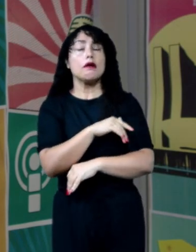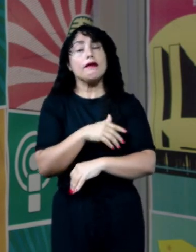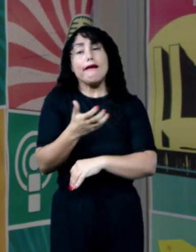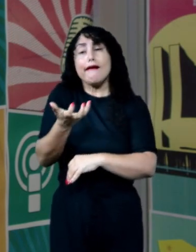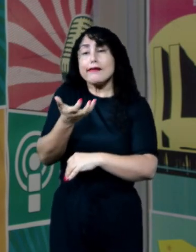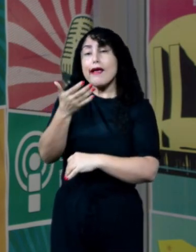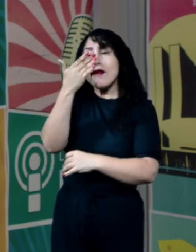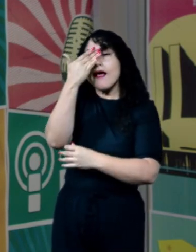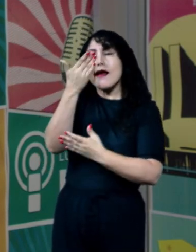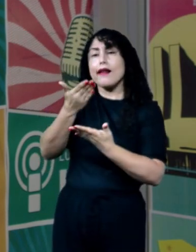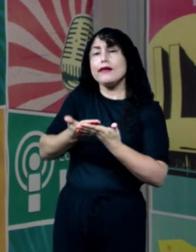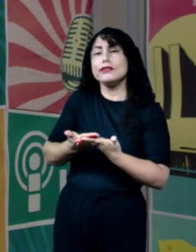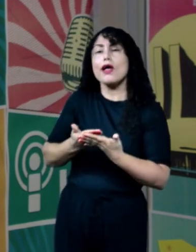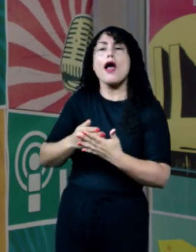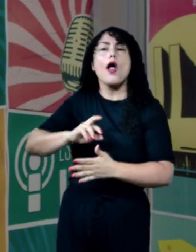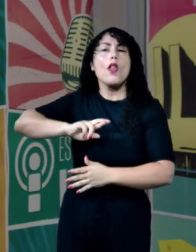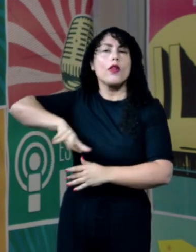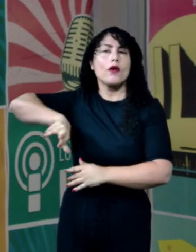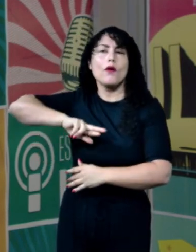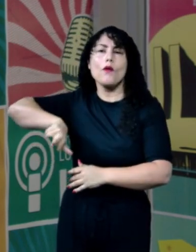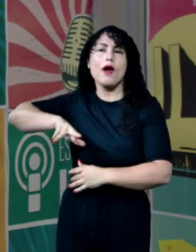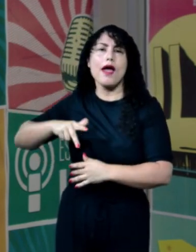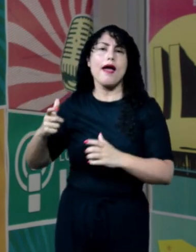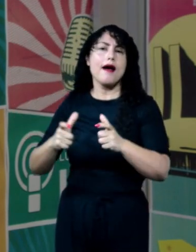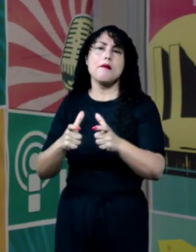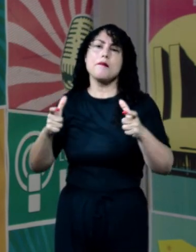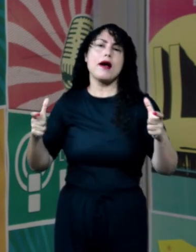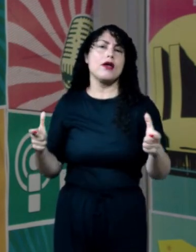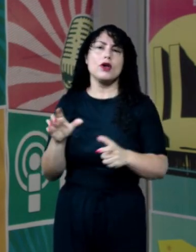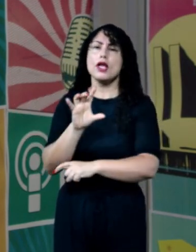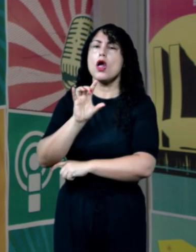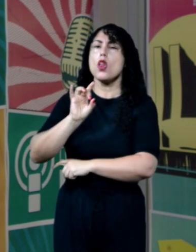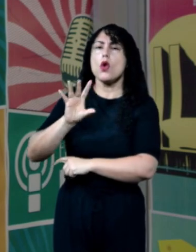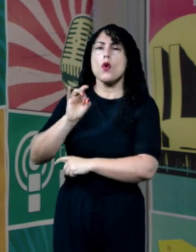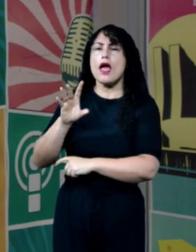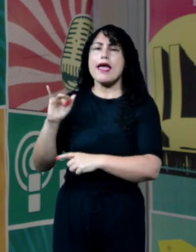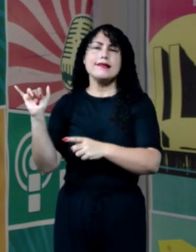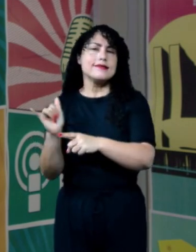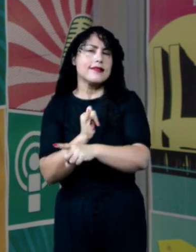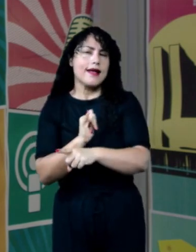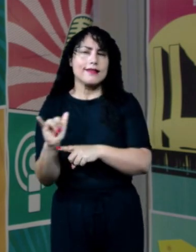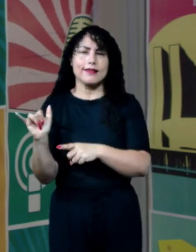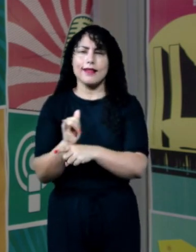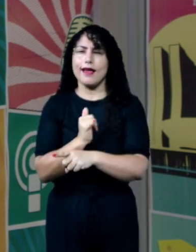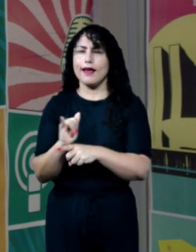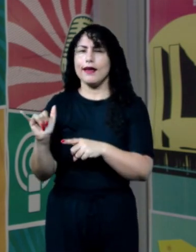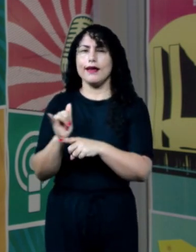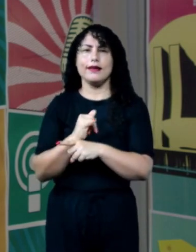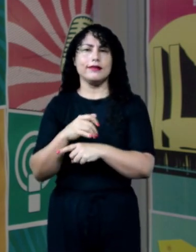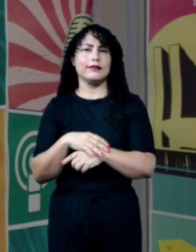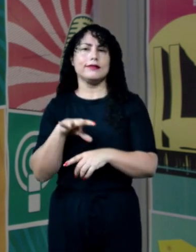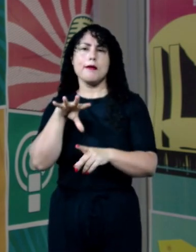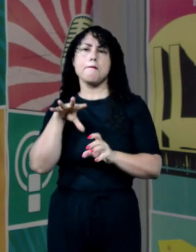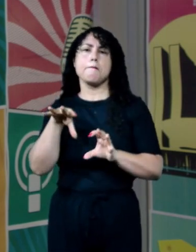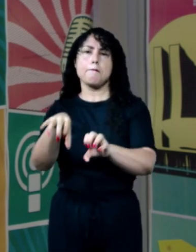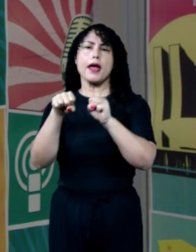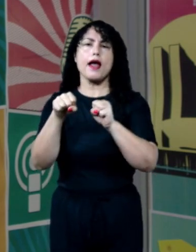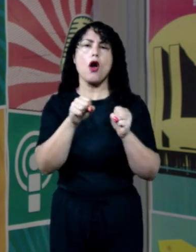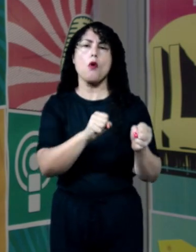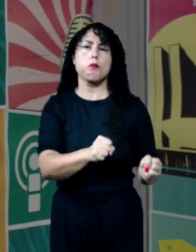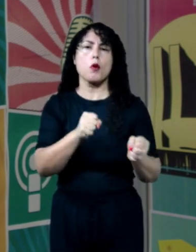assim, não é nem por questão... A grande maioria não é por uma questão estratégica de tomar o poder ou